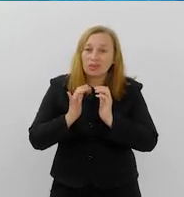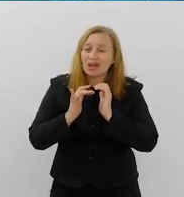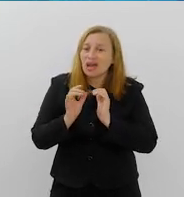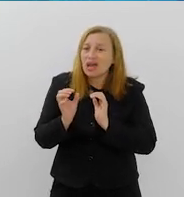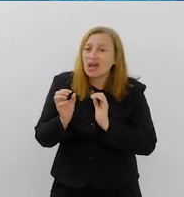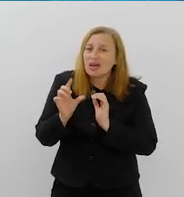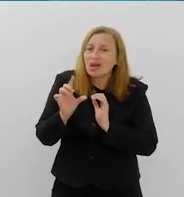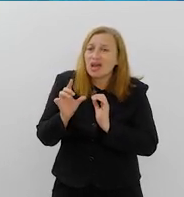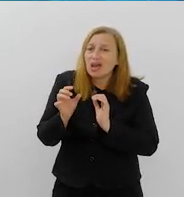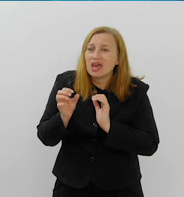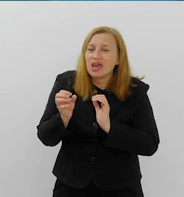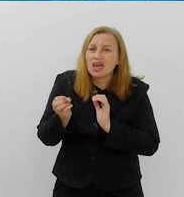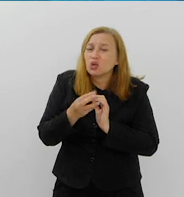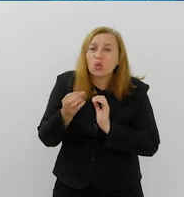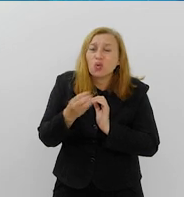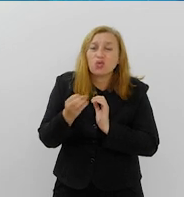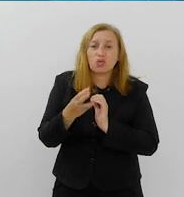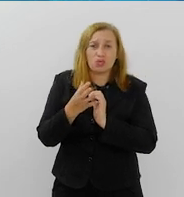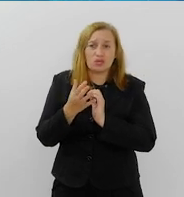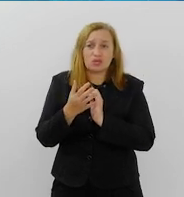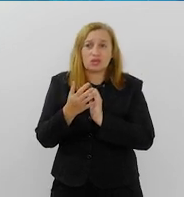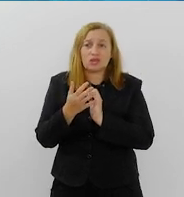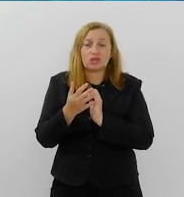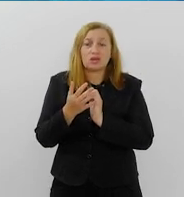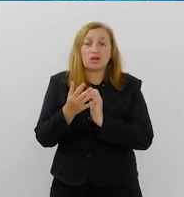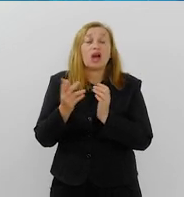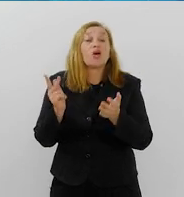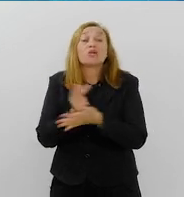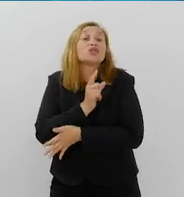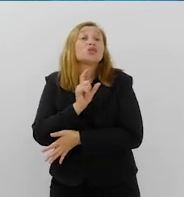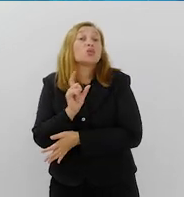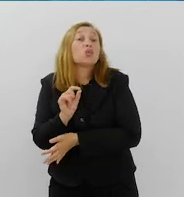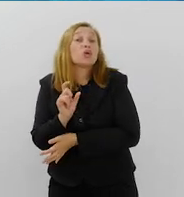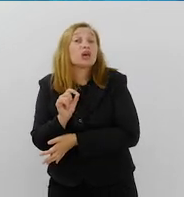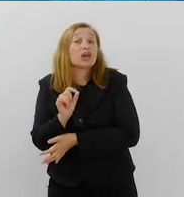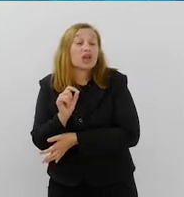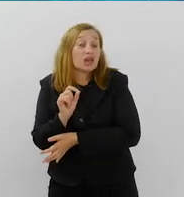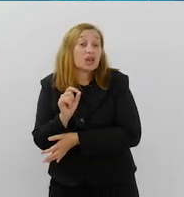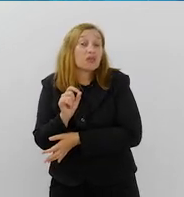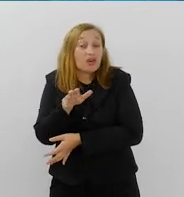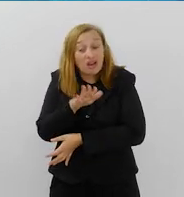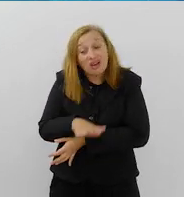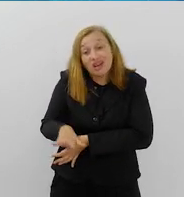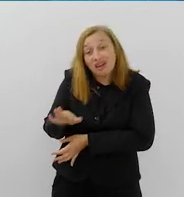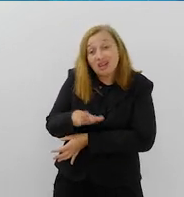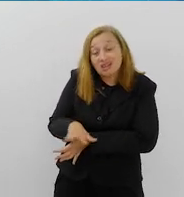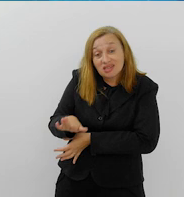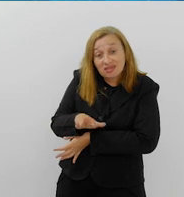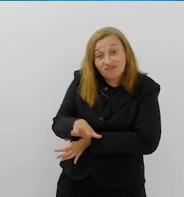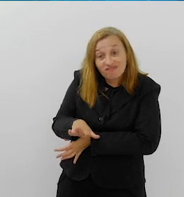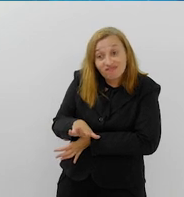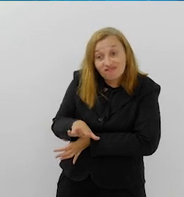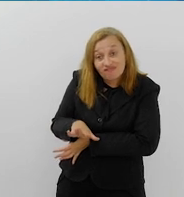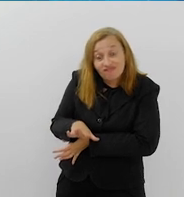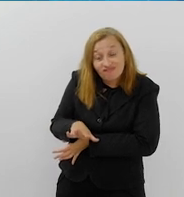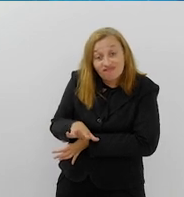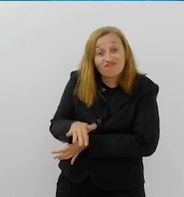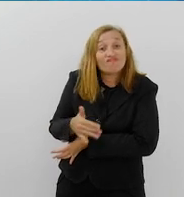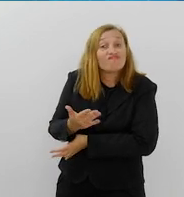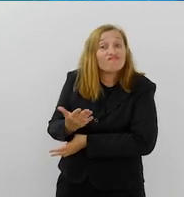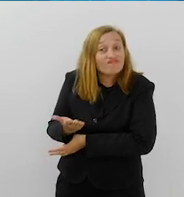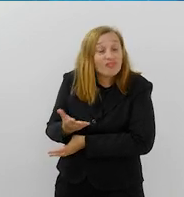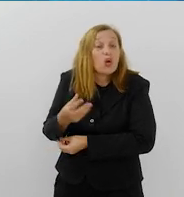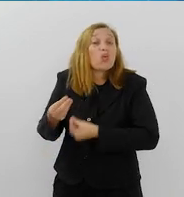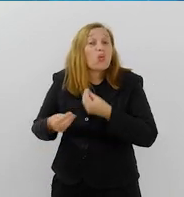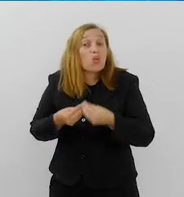muito precoce. E o que que vai acontecer com aquela precocidade toda,